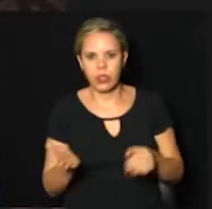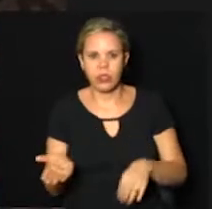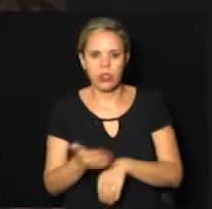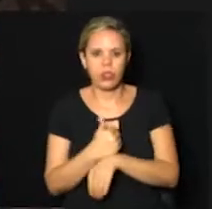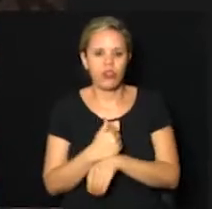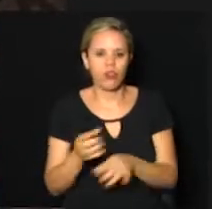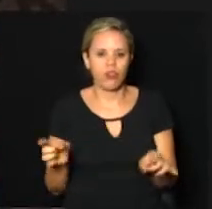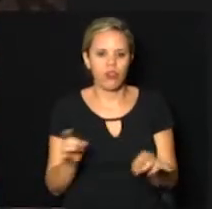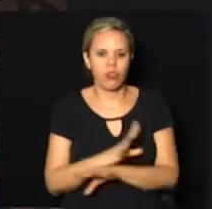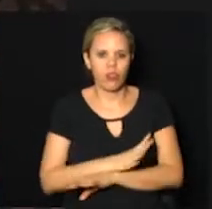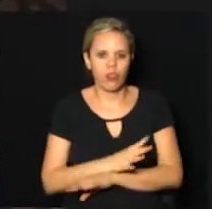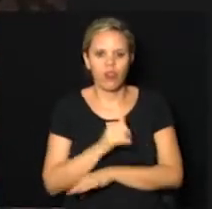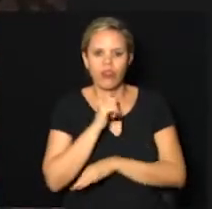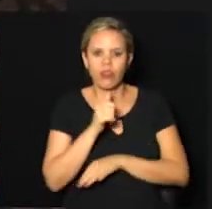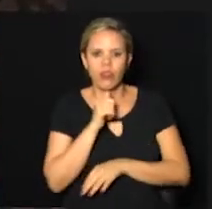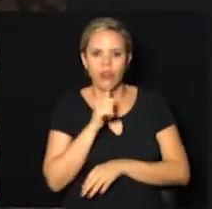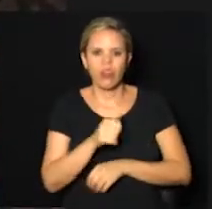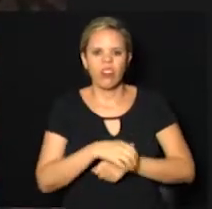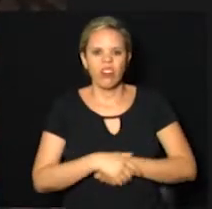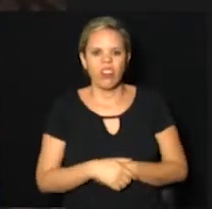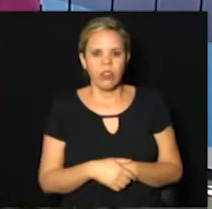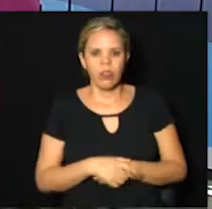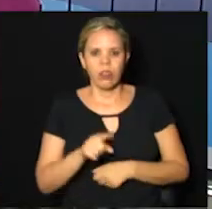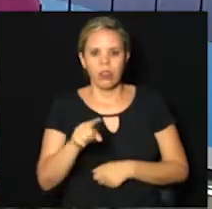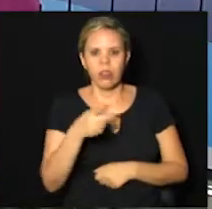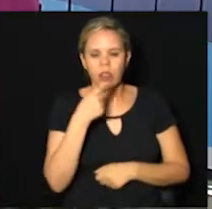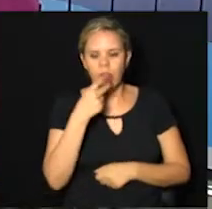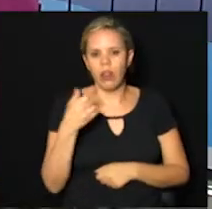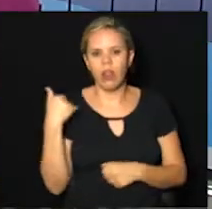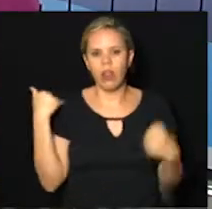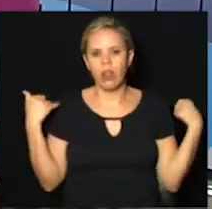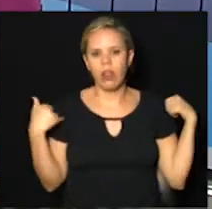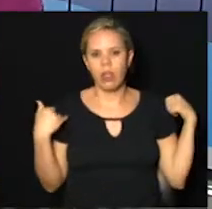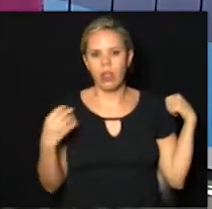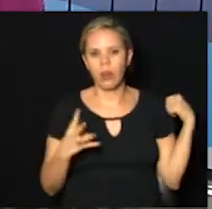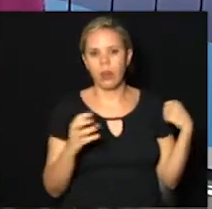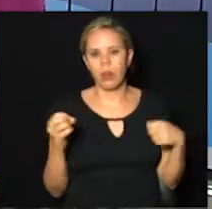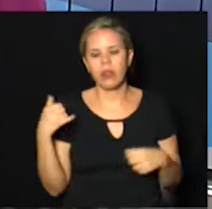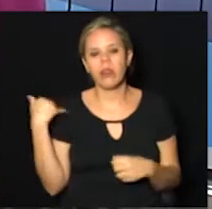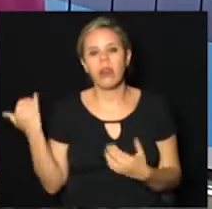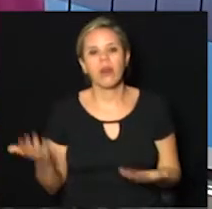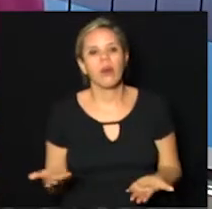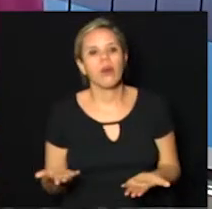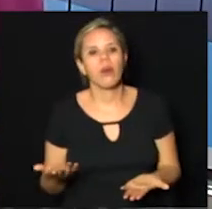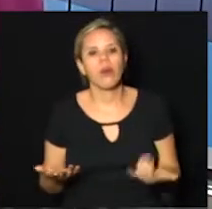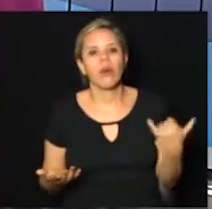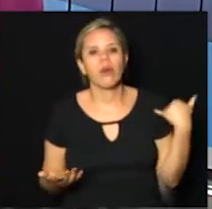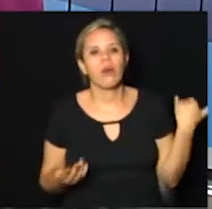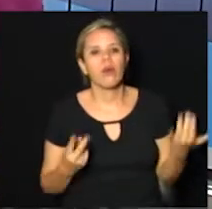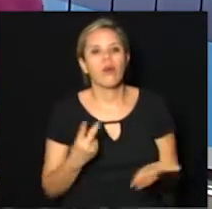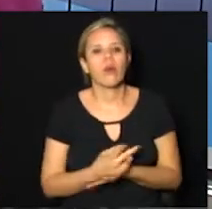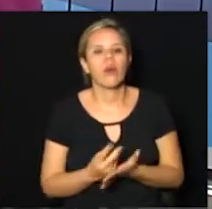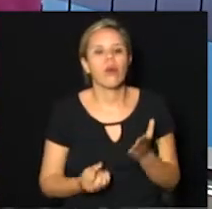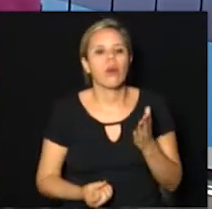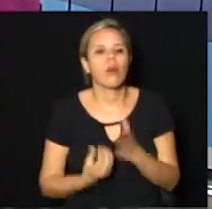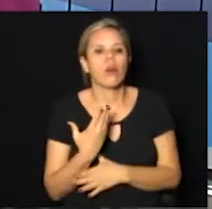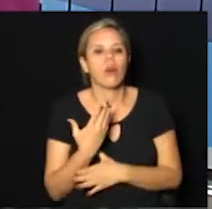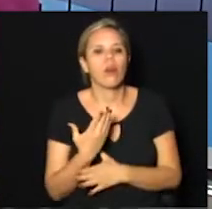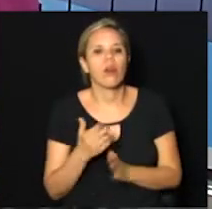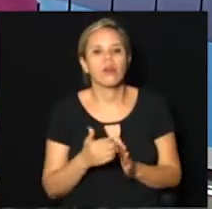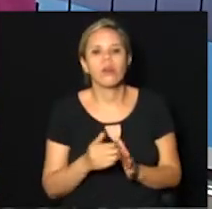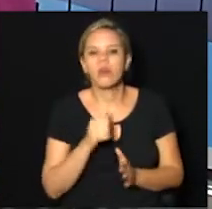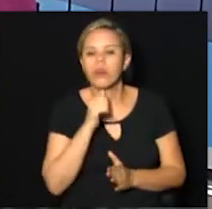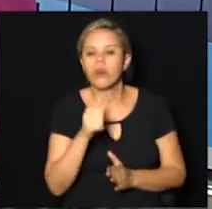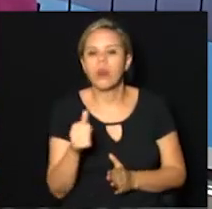de acabar mesmo a menstruação. A senhora falou aí da faixa etária de 40 anos, mas qual é a idade mesmo que acontece a